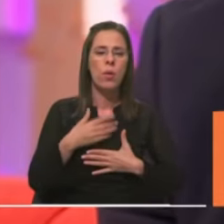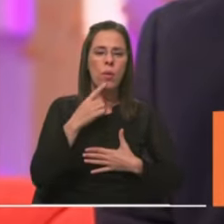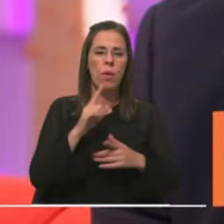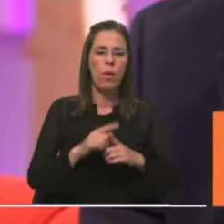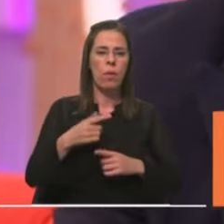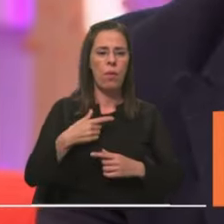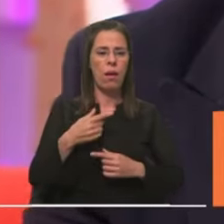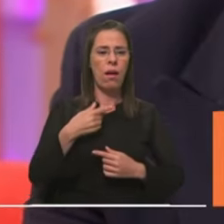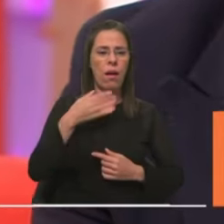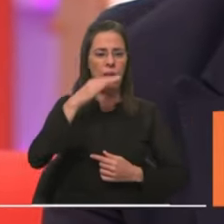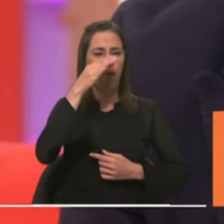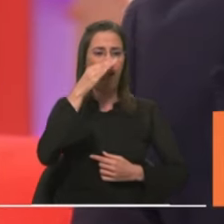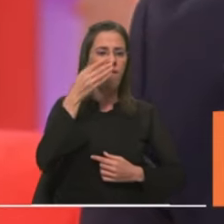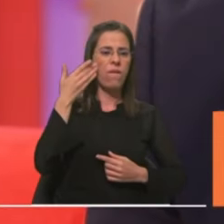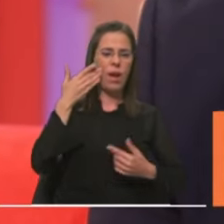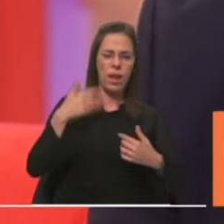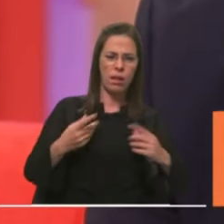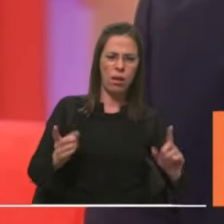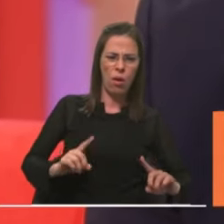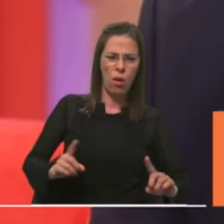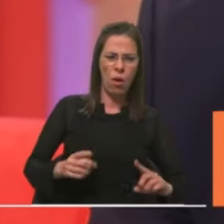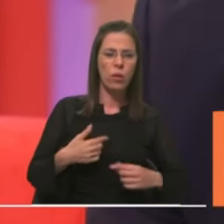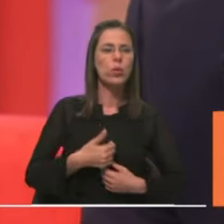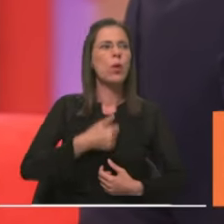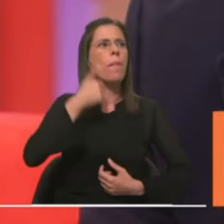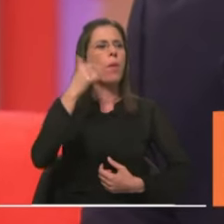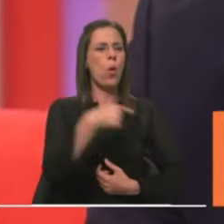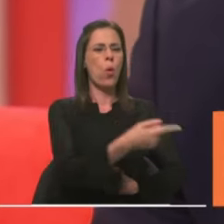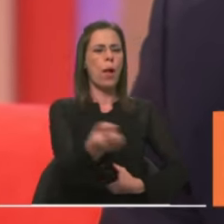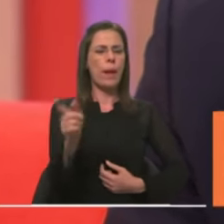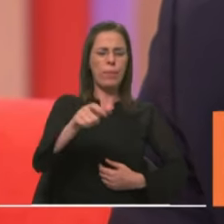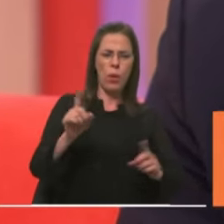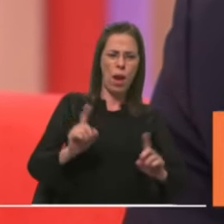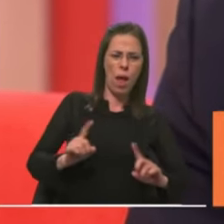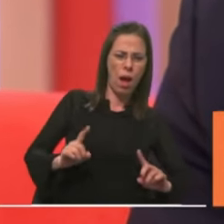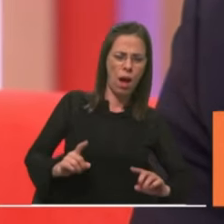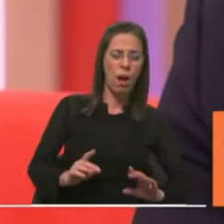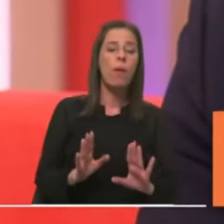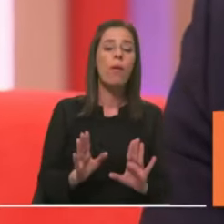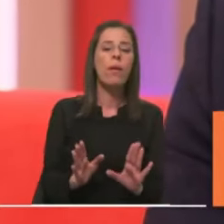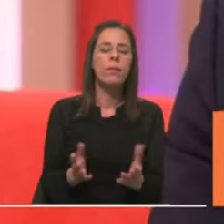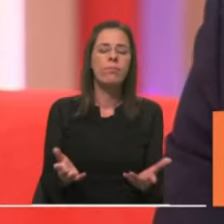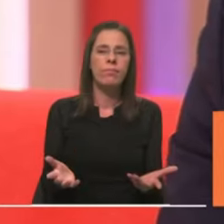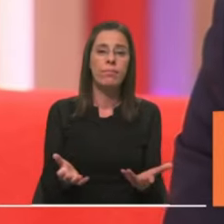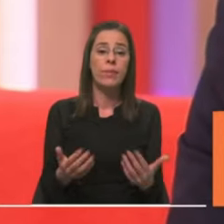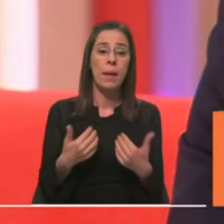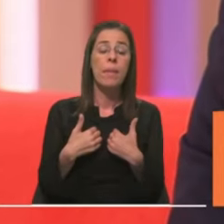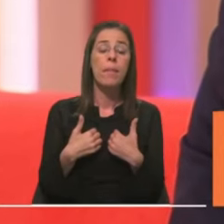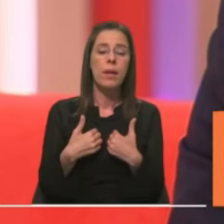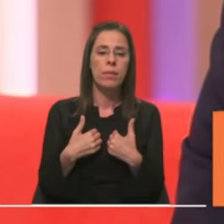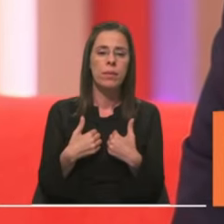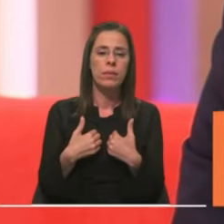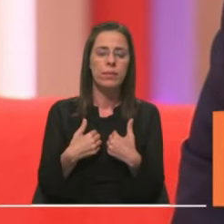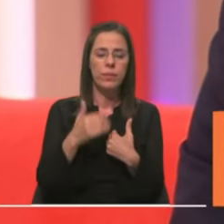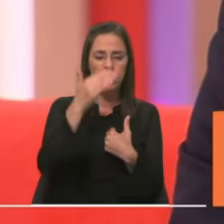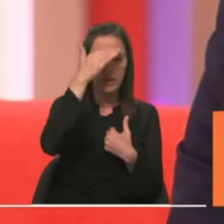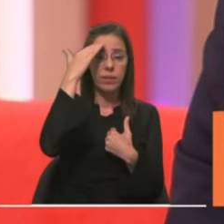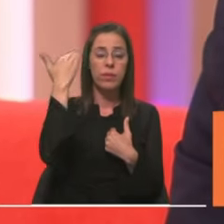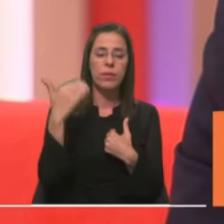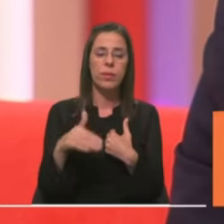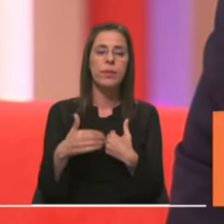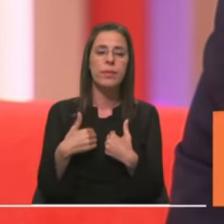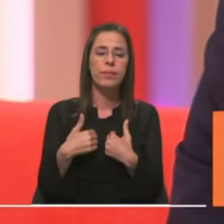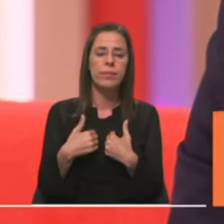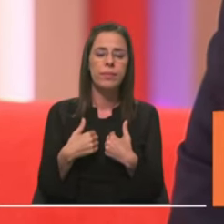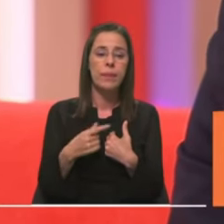isto como uma coisa pretenciosa da minha parte de querer dizer que sou melhor do que qualquer outra pessoa mas é eh para mim foi extremamente difícil